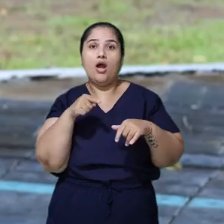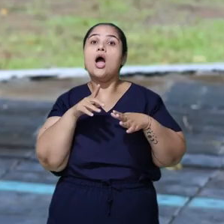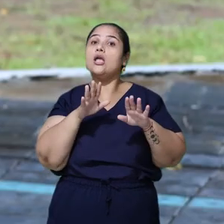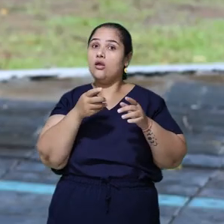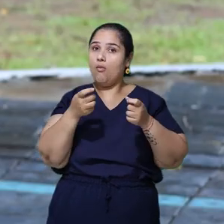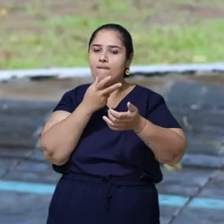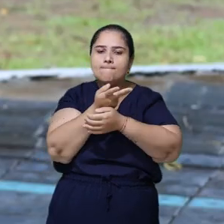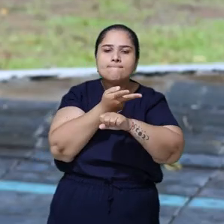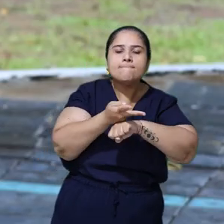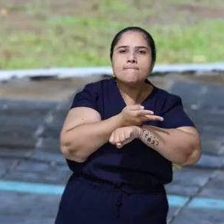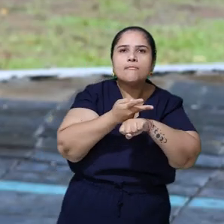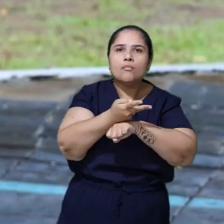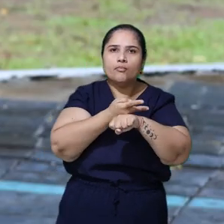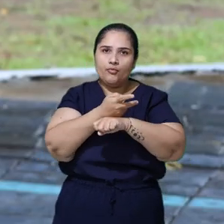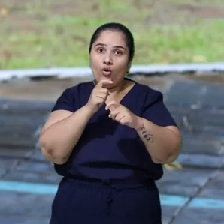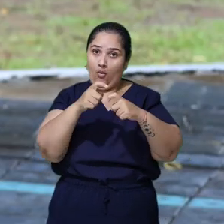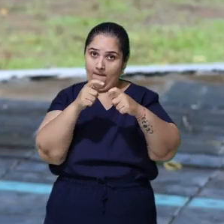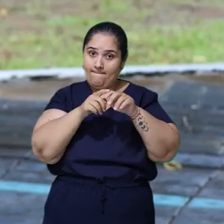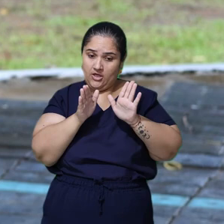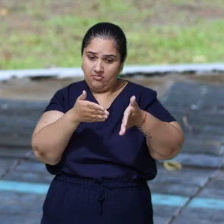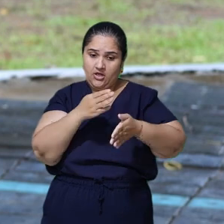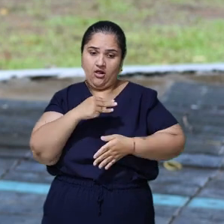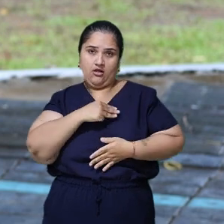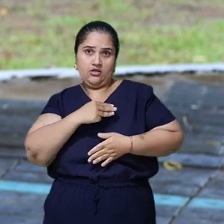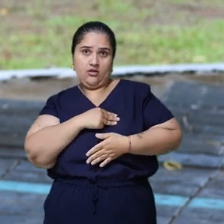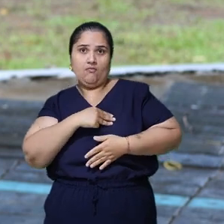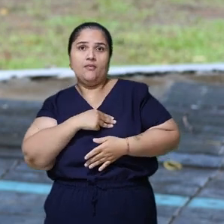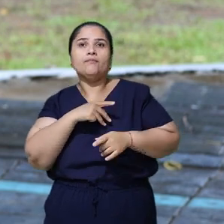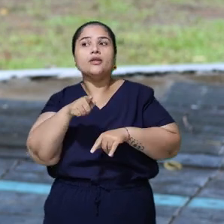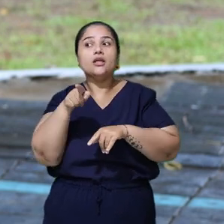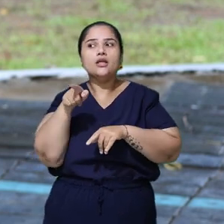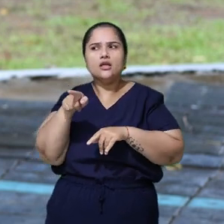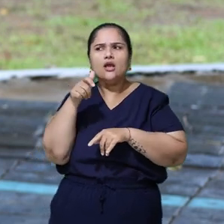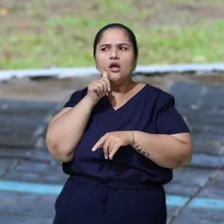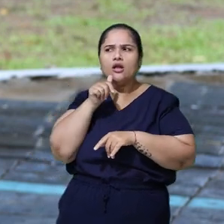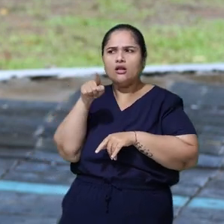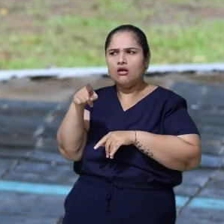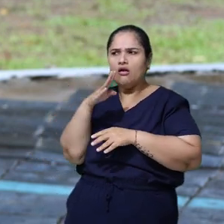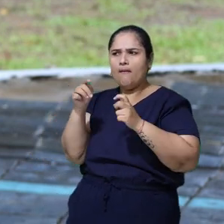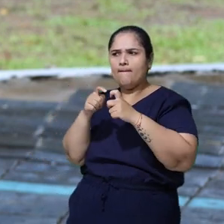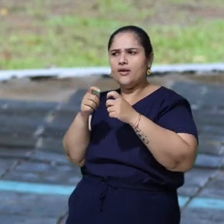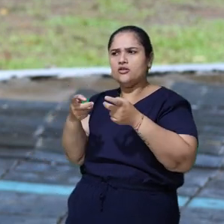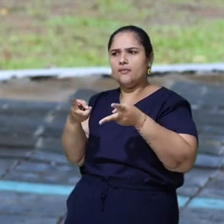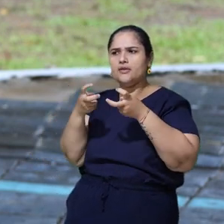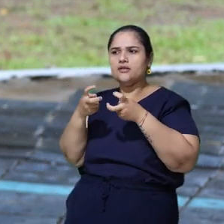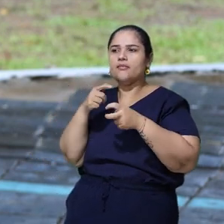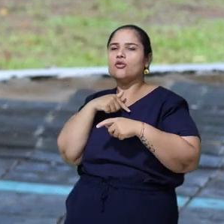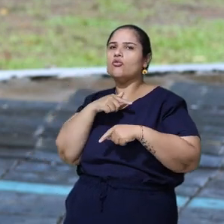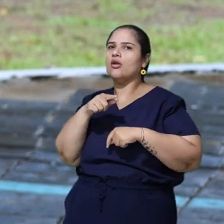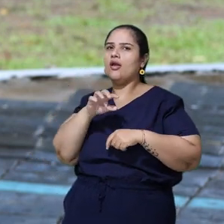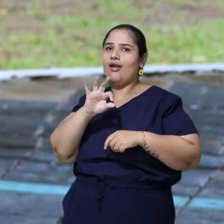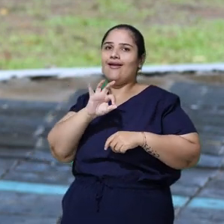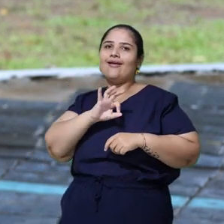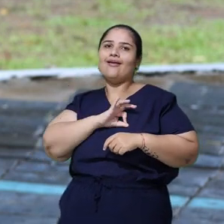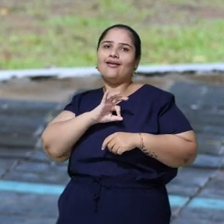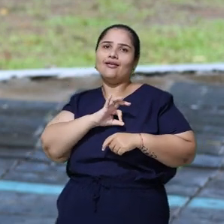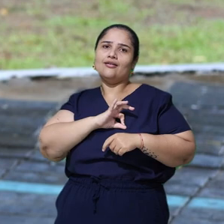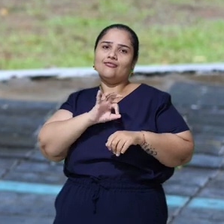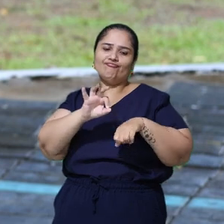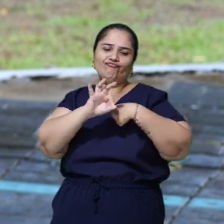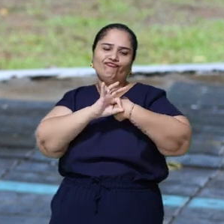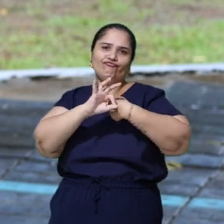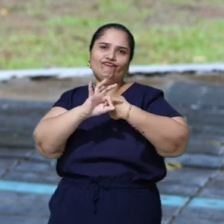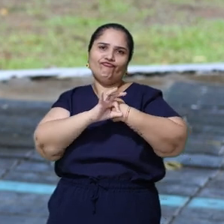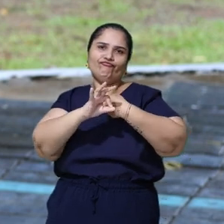na mama. Fui até ela e ela percebeu que lá, aquela gordurinha, era um nódulo, era um caroço. Só que